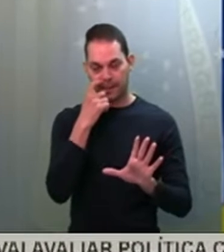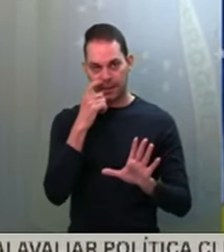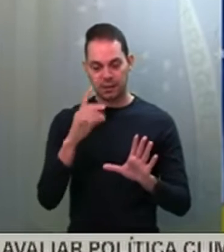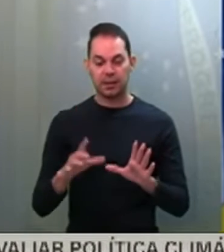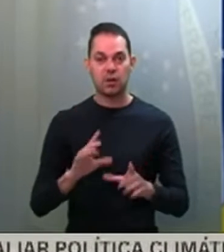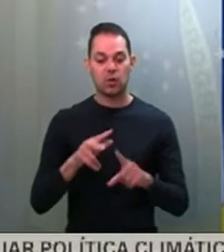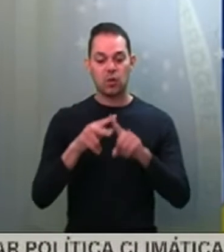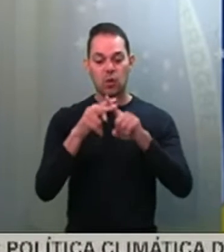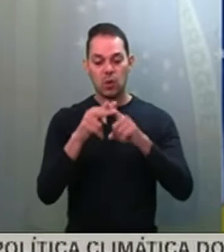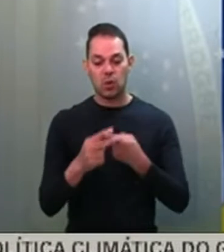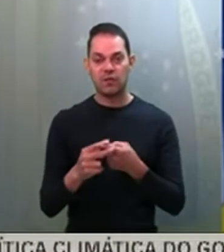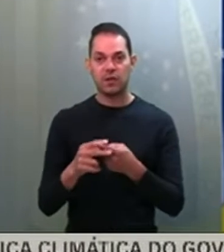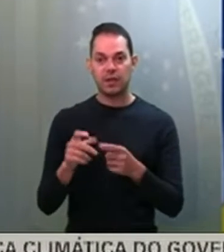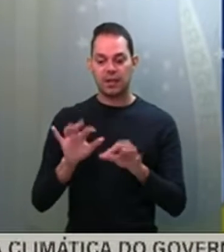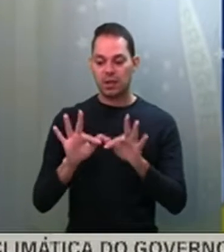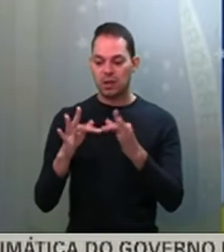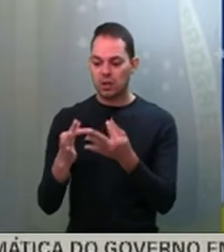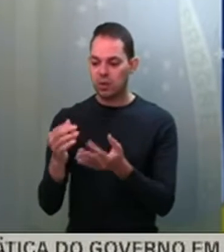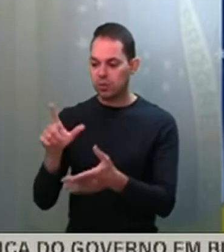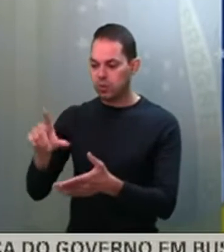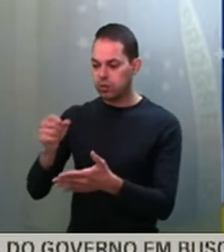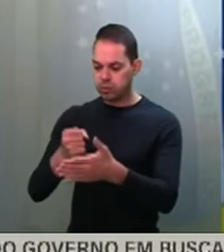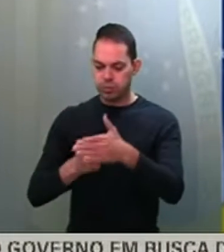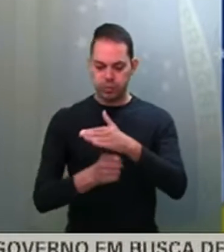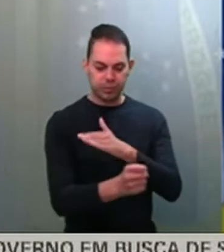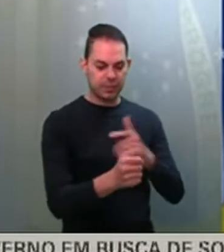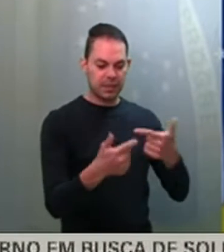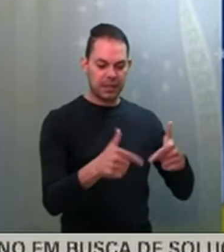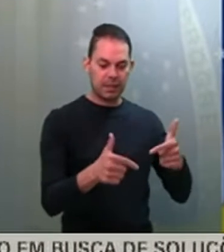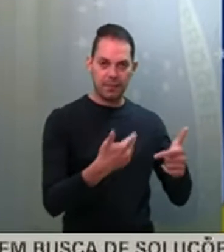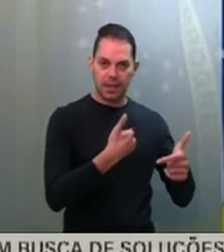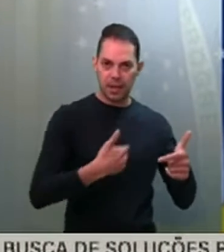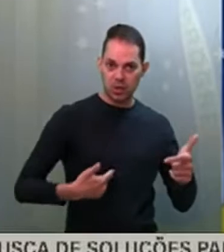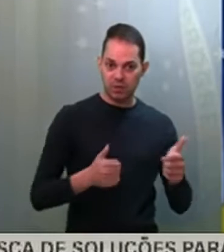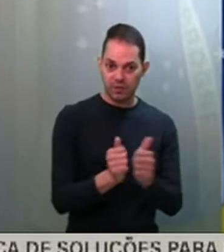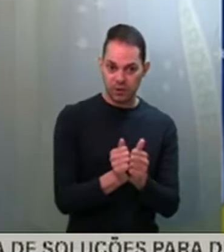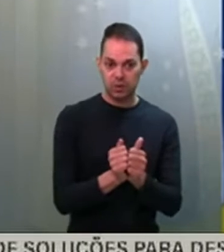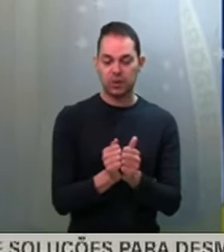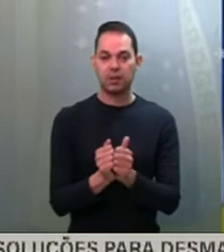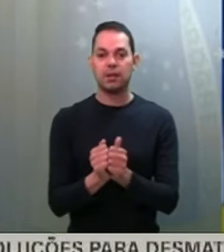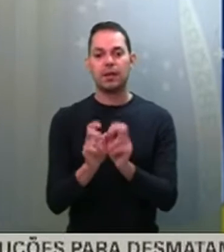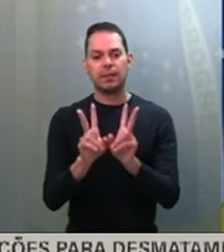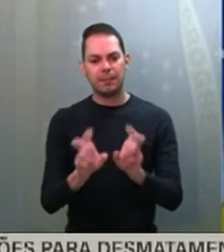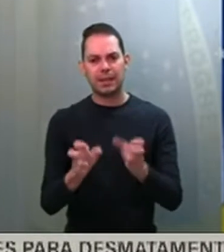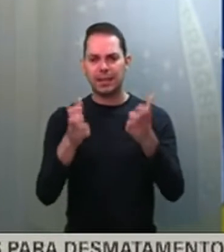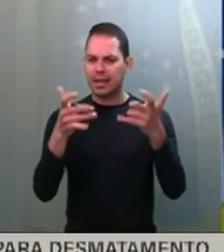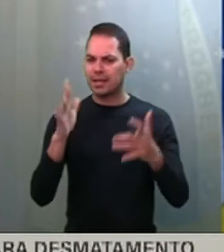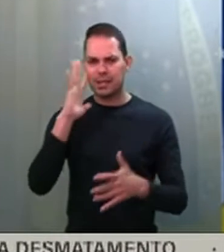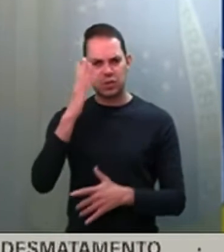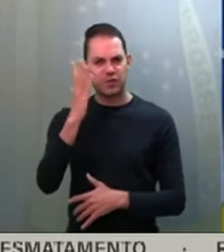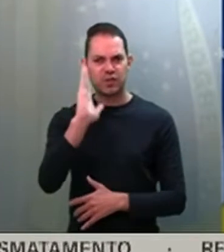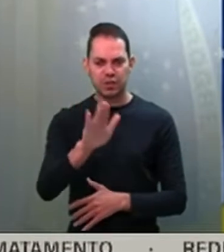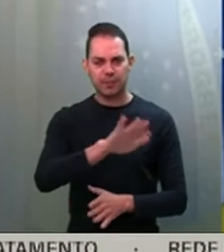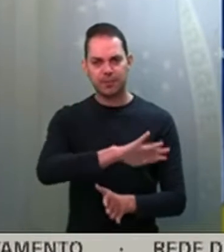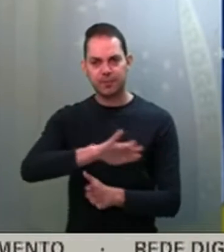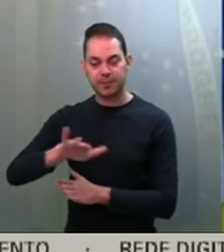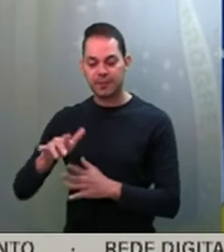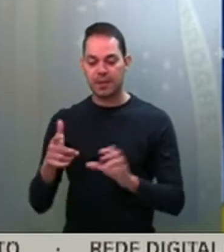configuração de nepotismo da hipótese de indicação política matéria que foi resolvida